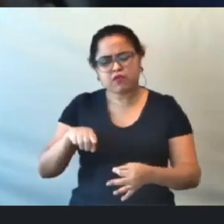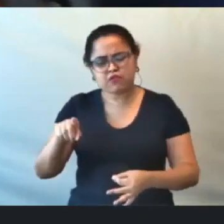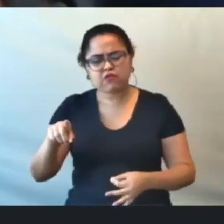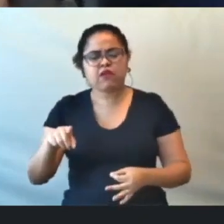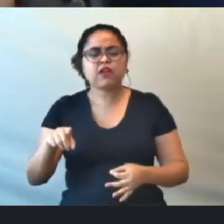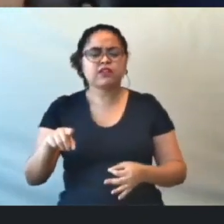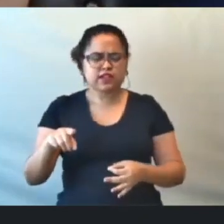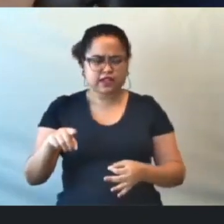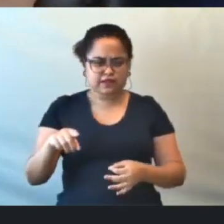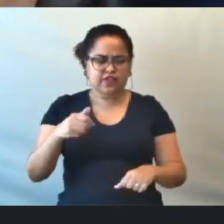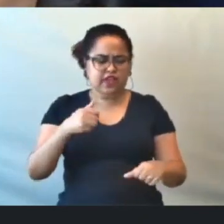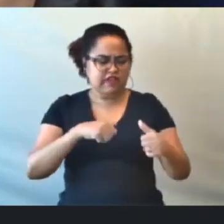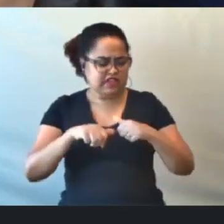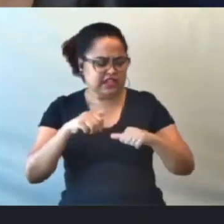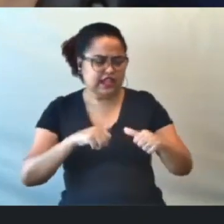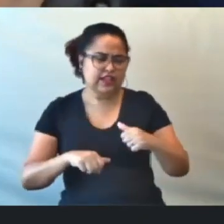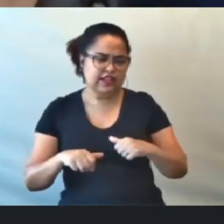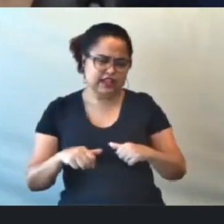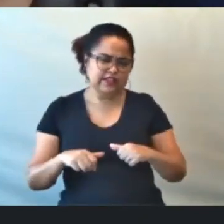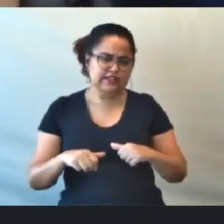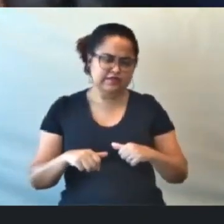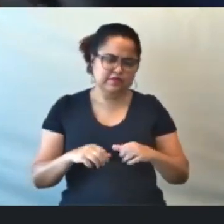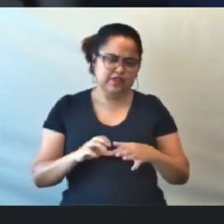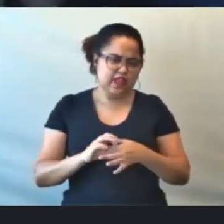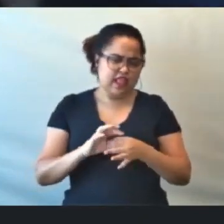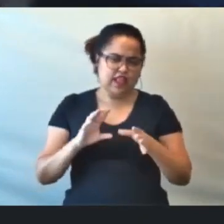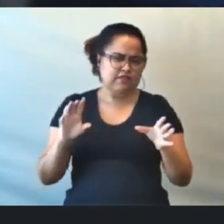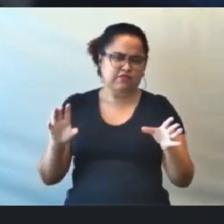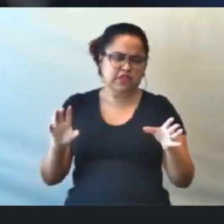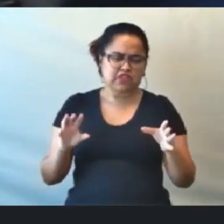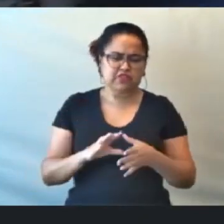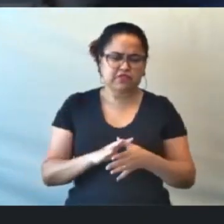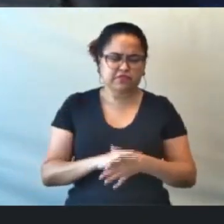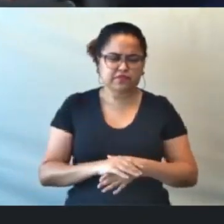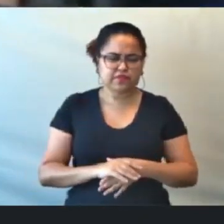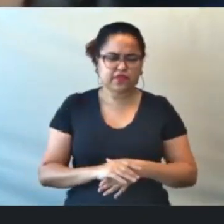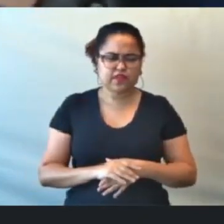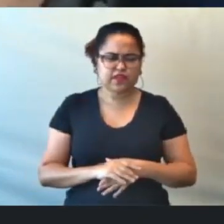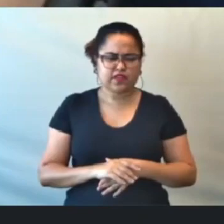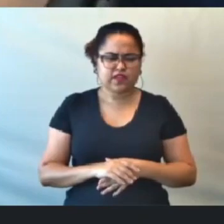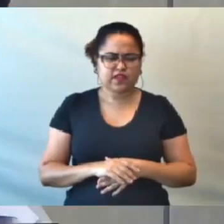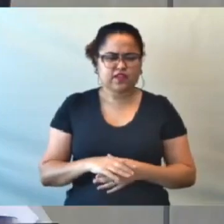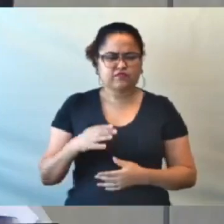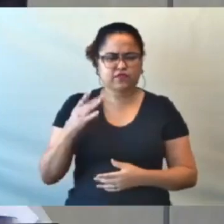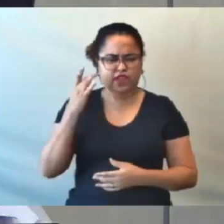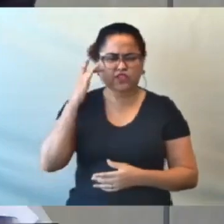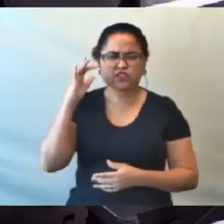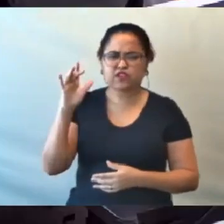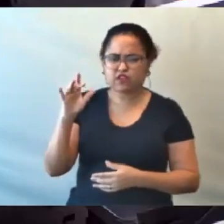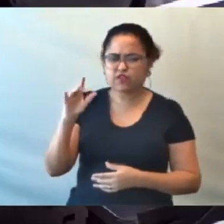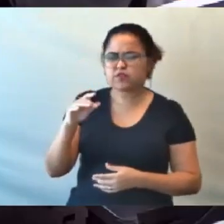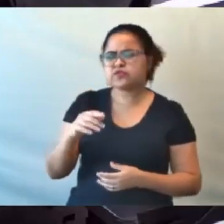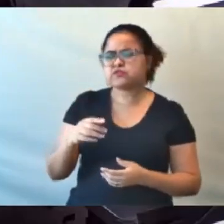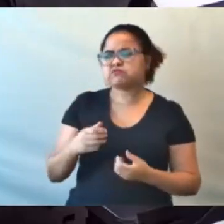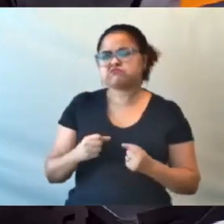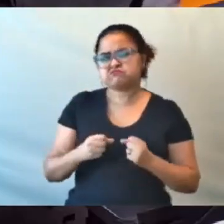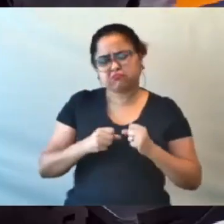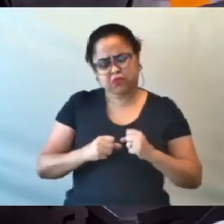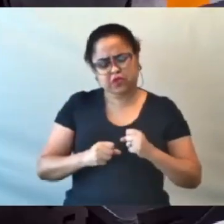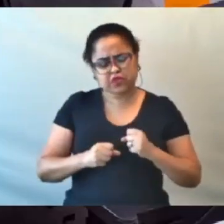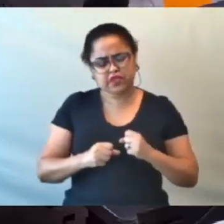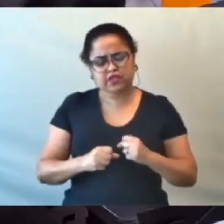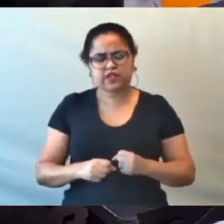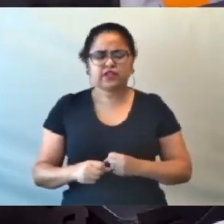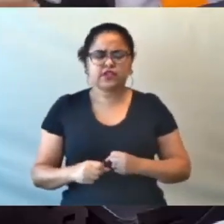que era conveniente usar os dados públicos. Certo, mas existem